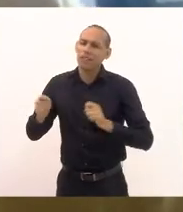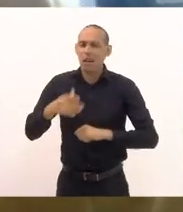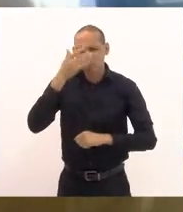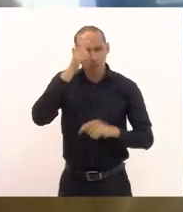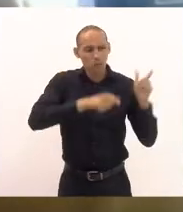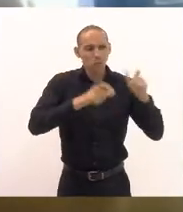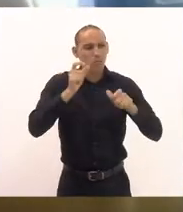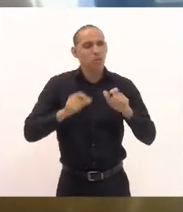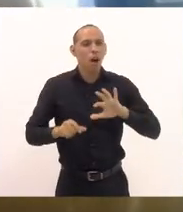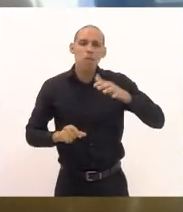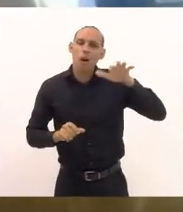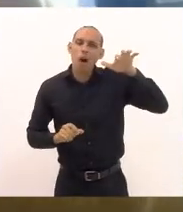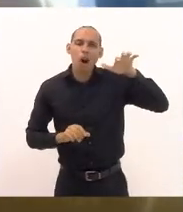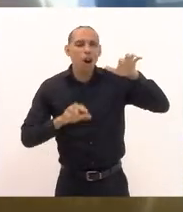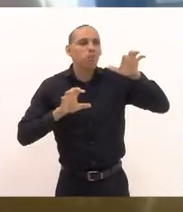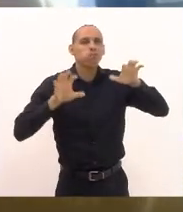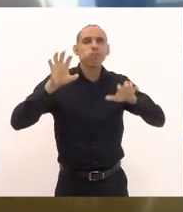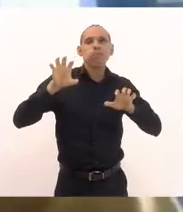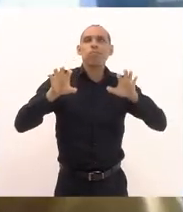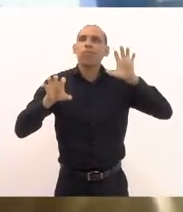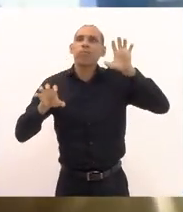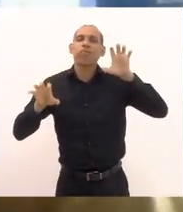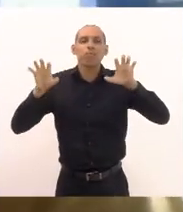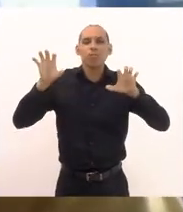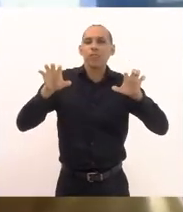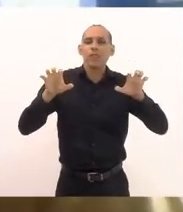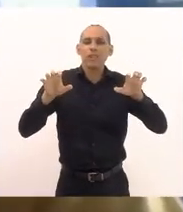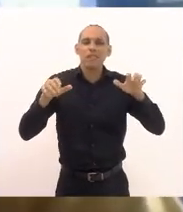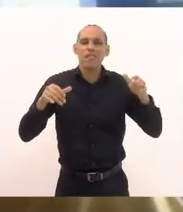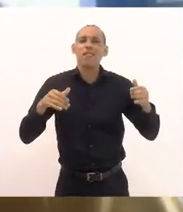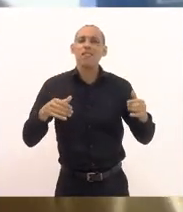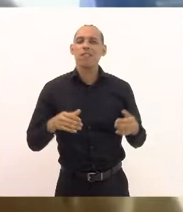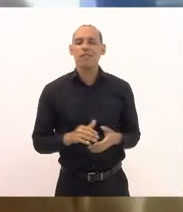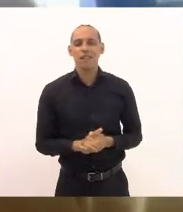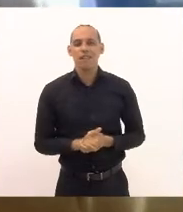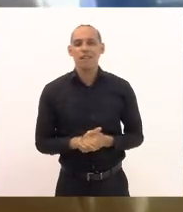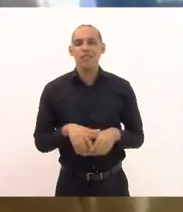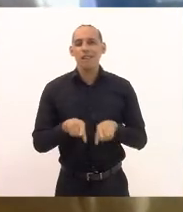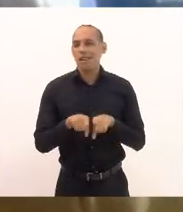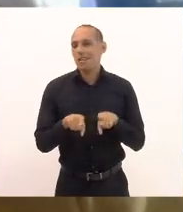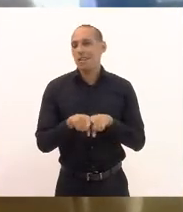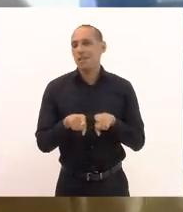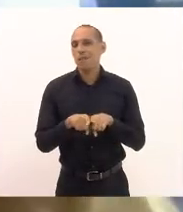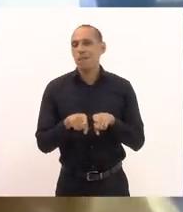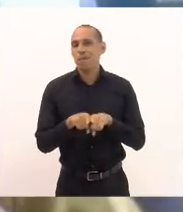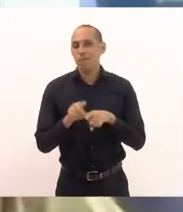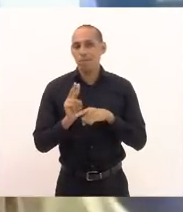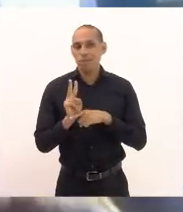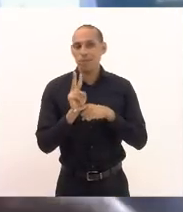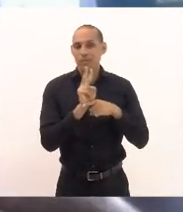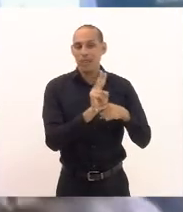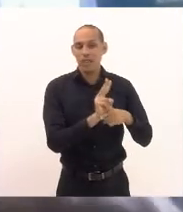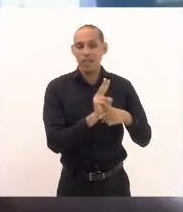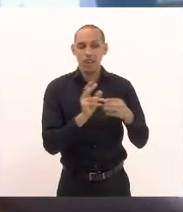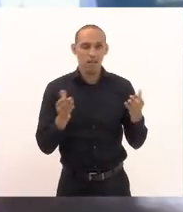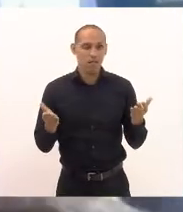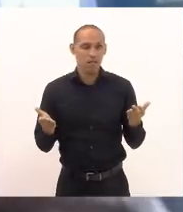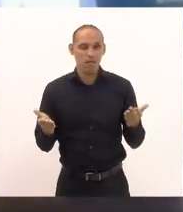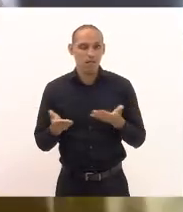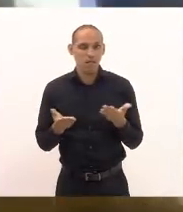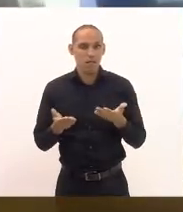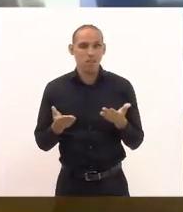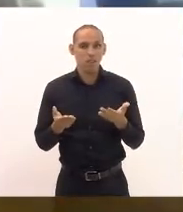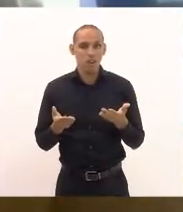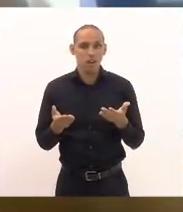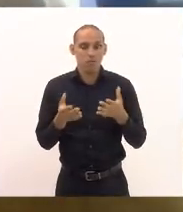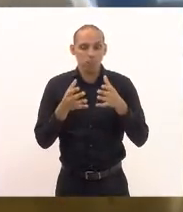montanhistas, escaladores, né? E mais, esta proteção ganha agora uma